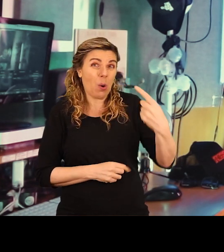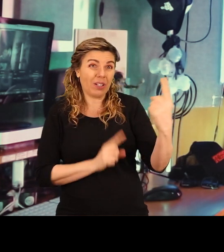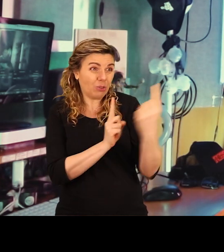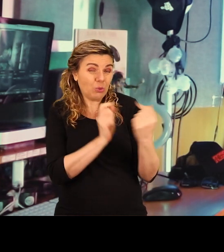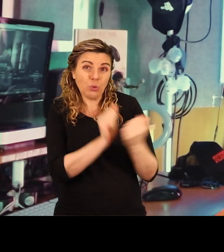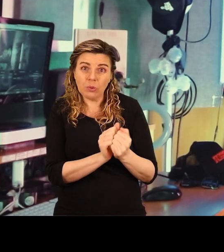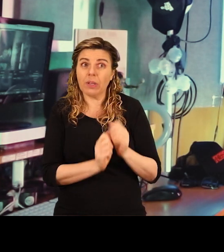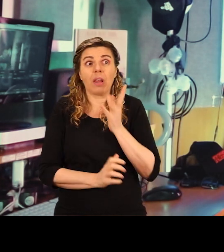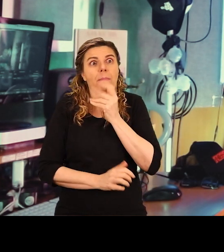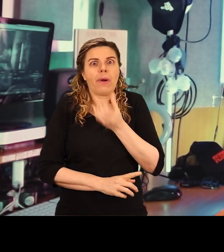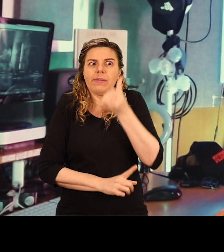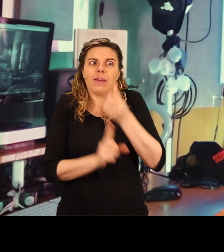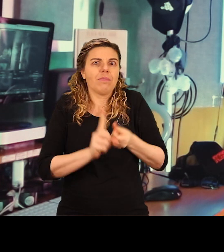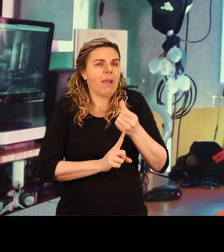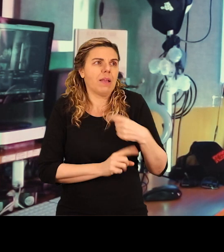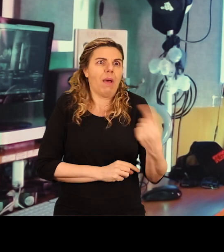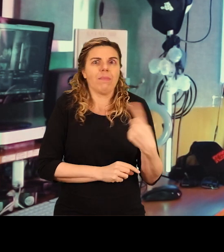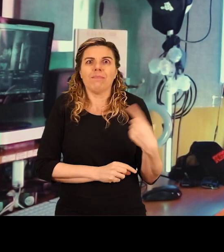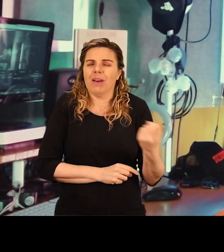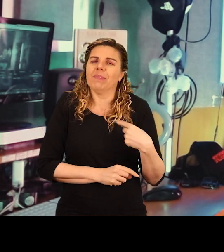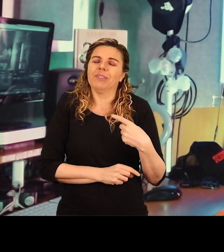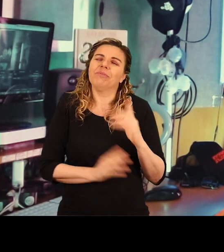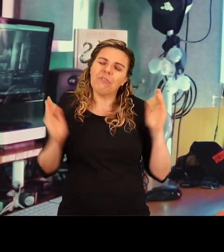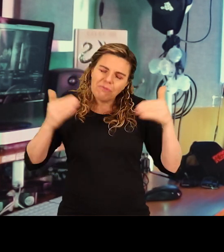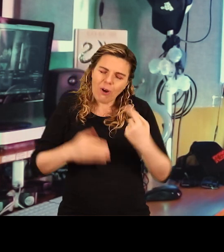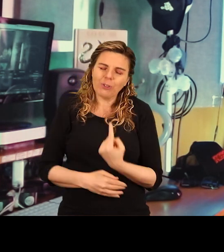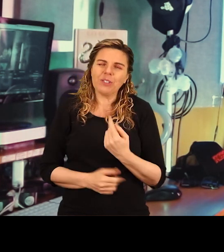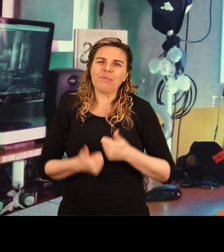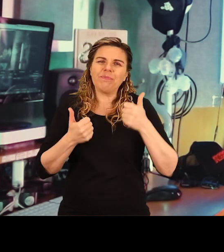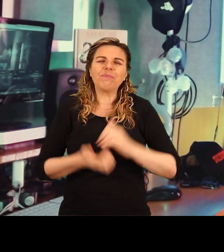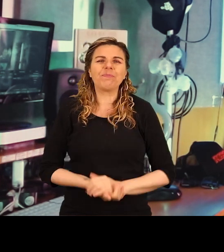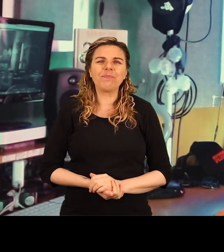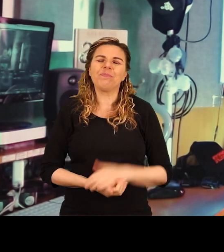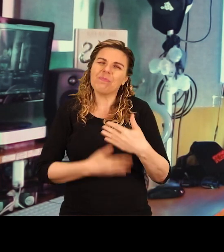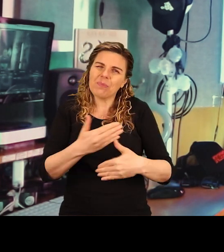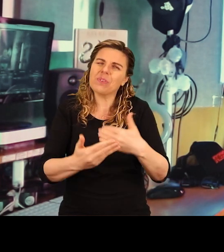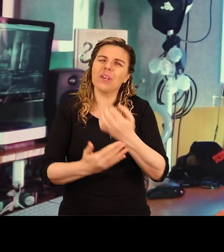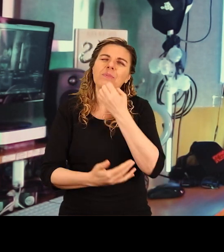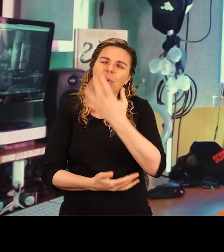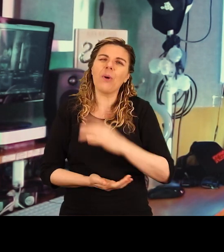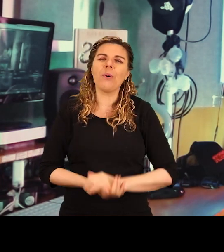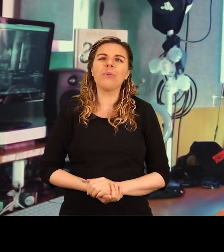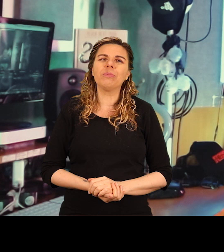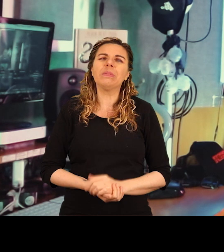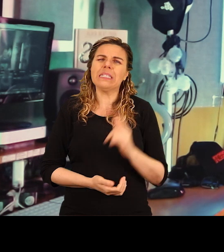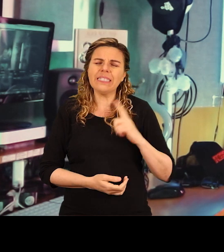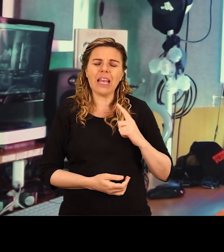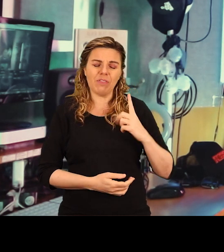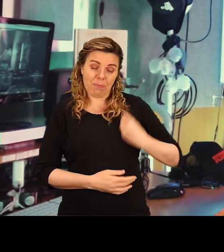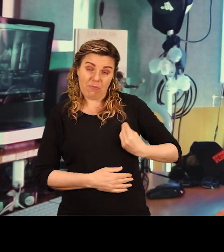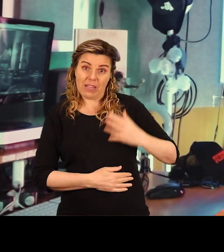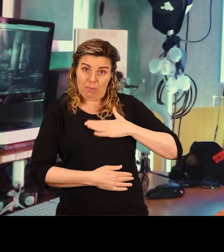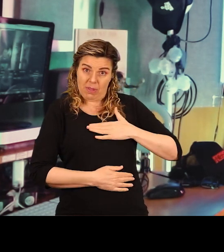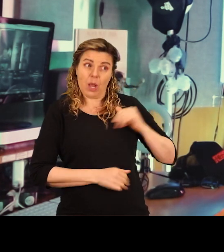ia demorar seis meses no vai e volta se eu tivesse com alguém mixando o não fosse eu. Foi um processo muito doido, assim, porque teve muitas